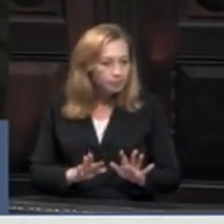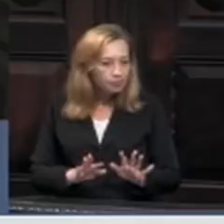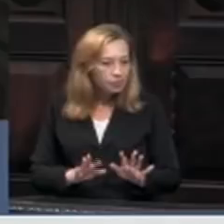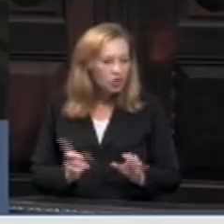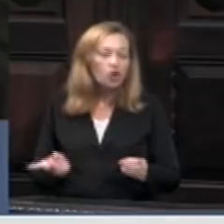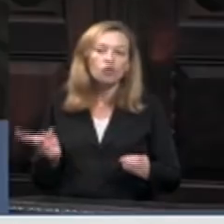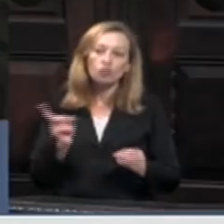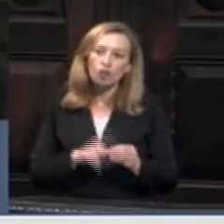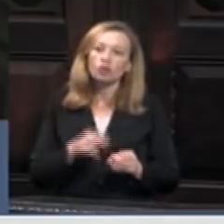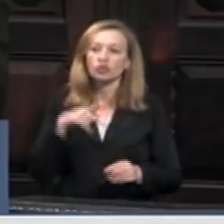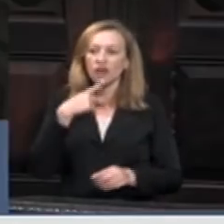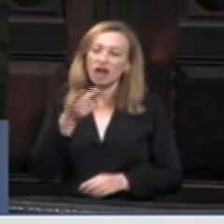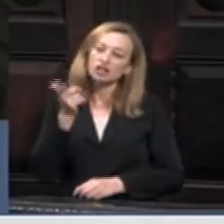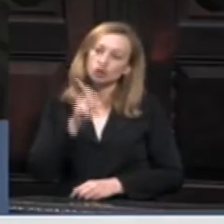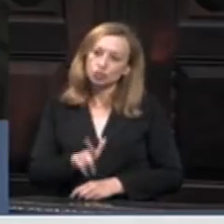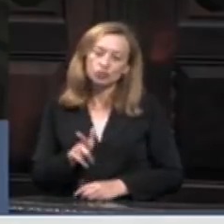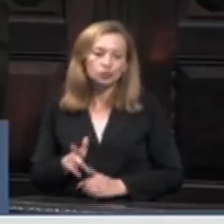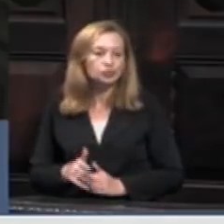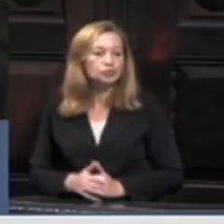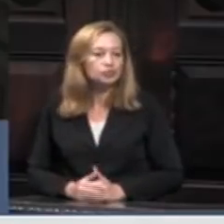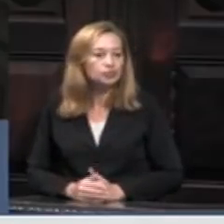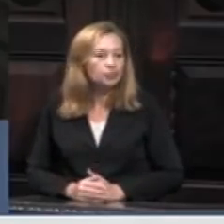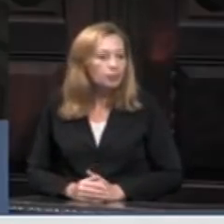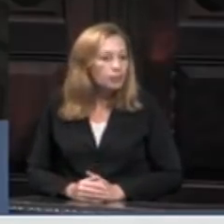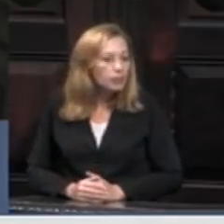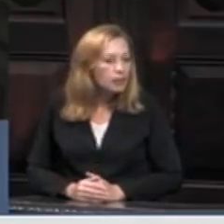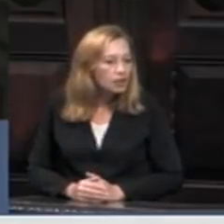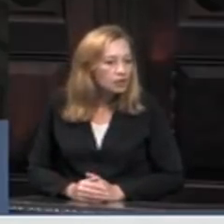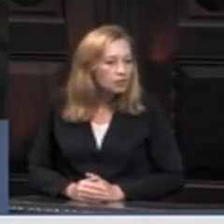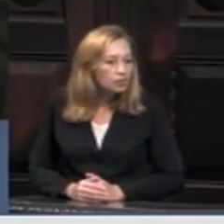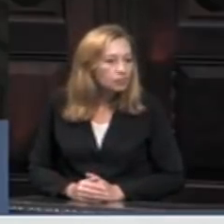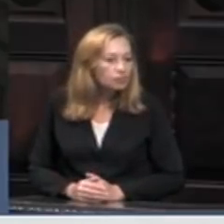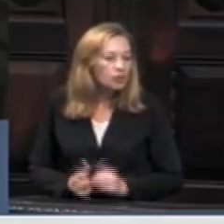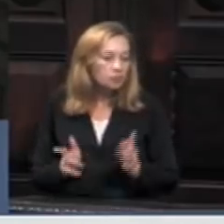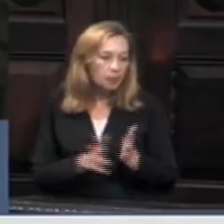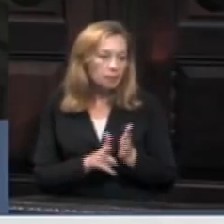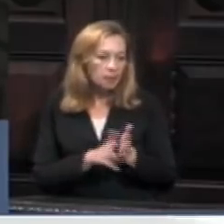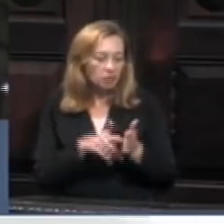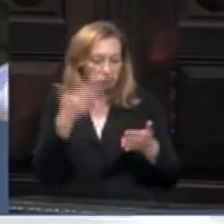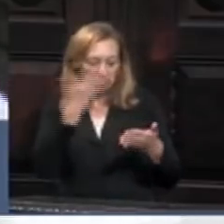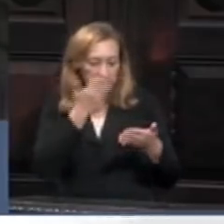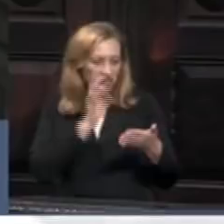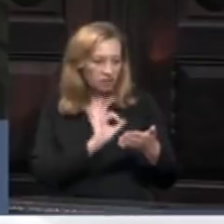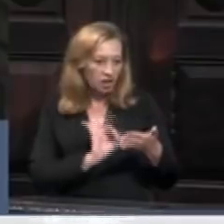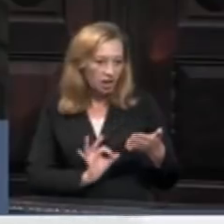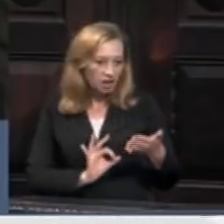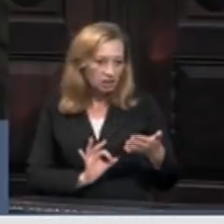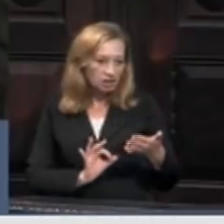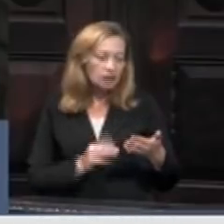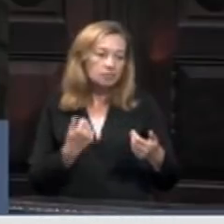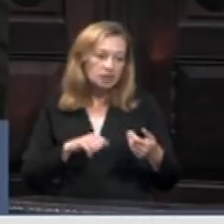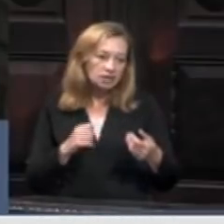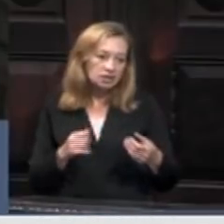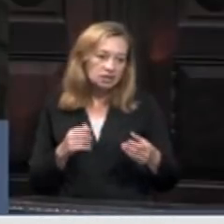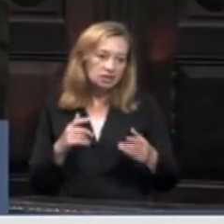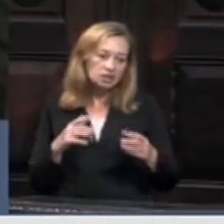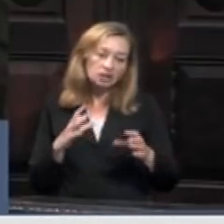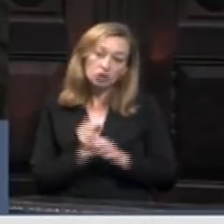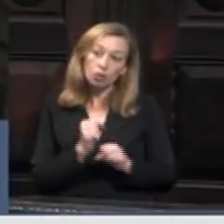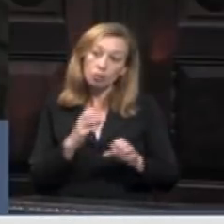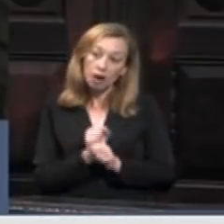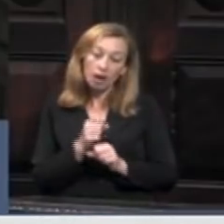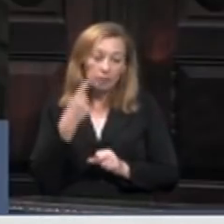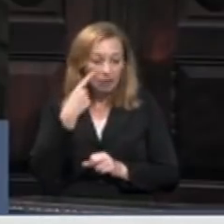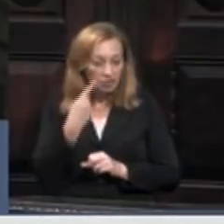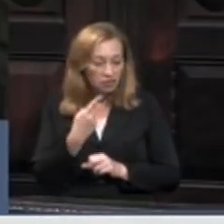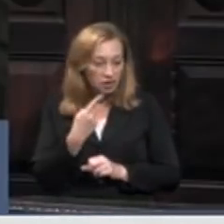Volto a dizer a Vossa Excelência, eu não tenho nenhum papel na mão. Sei fazer essa conta, decor